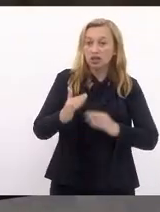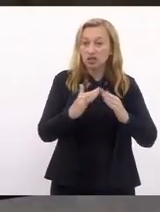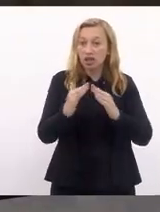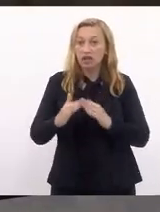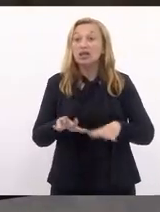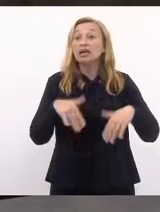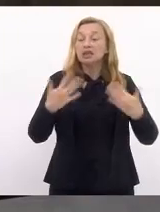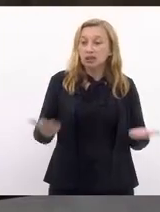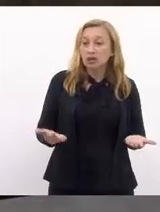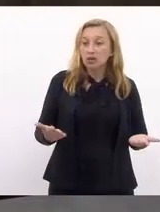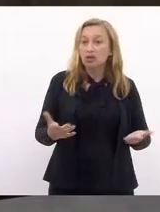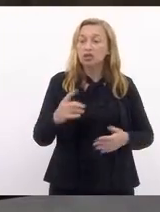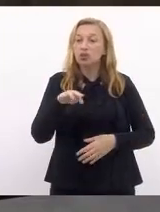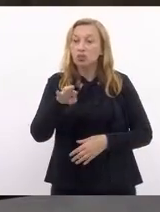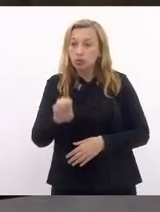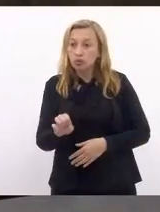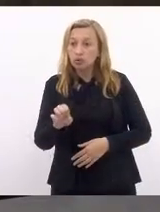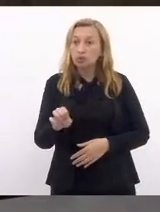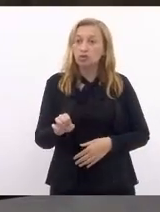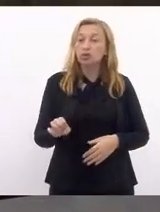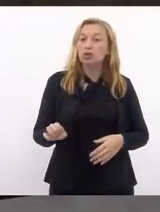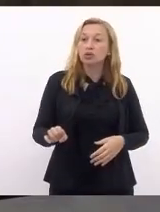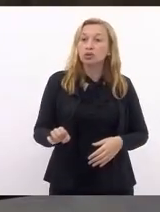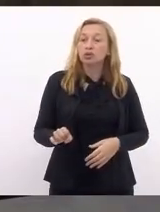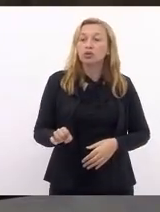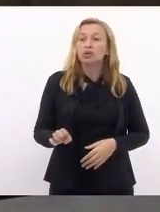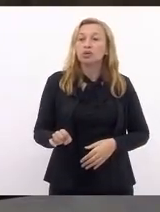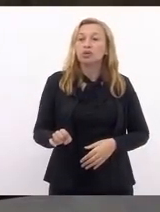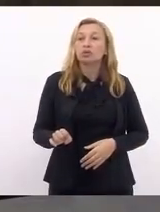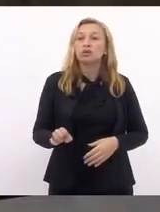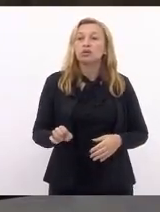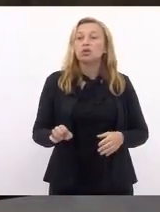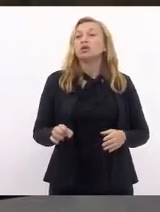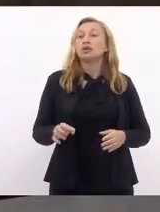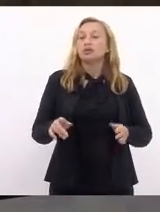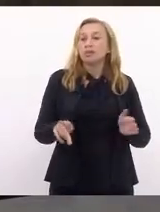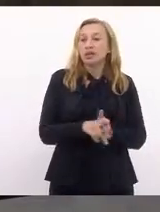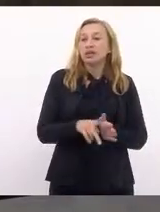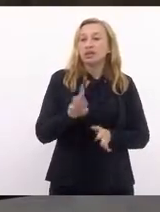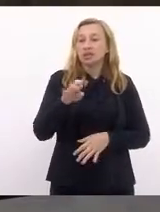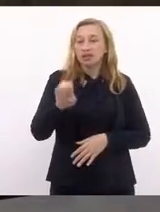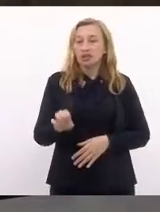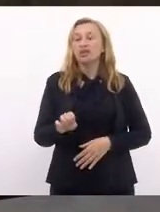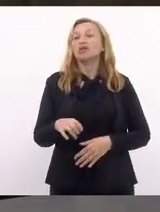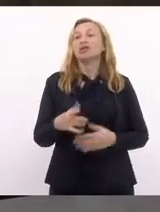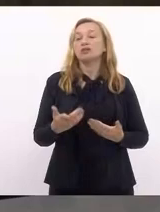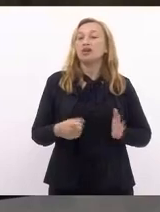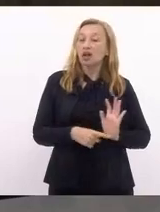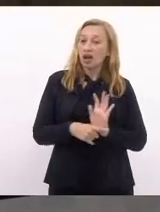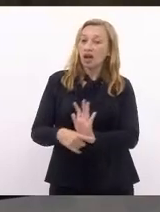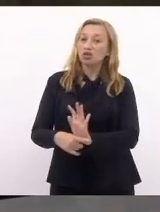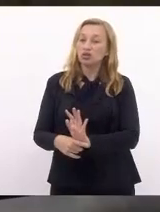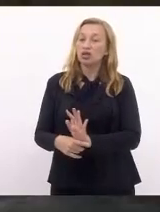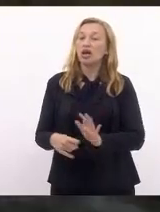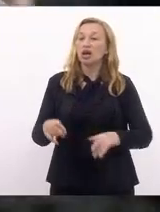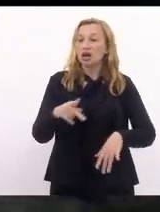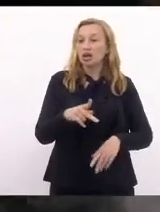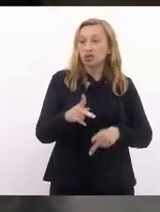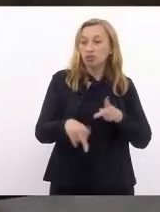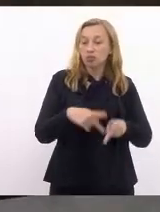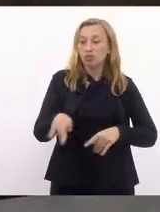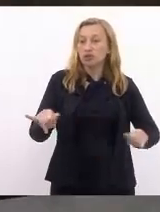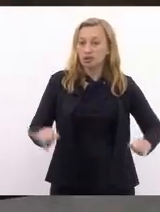Então esse rodízio não era prefeito de Resende bloqueou e ele é que foi lá para atender aquelas famílias que estavam sofrendo